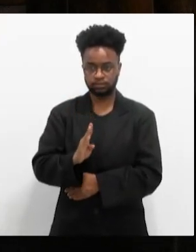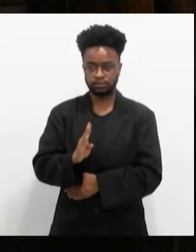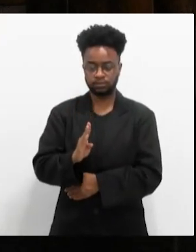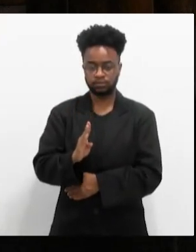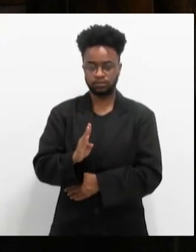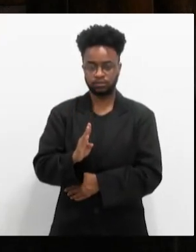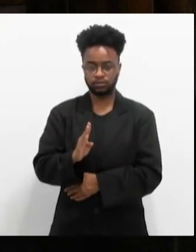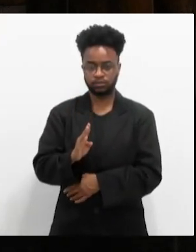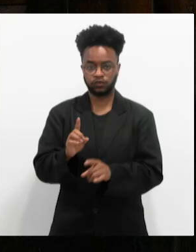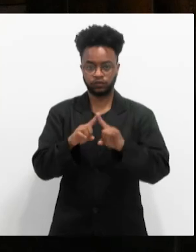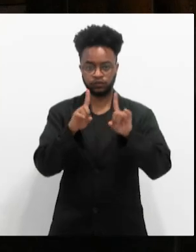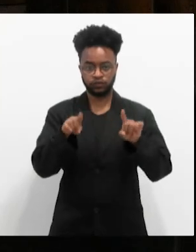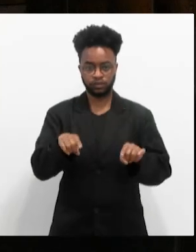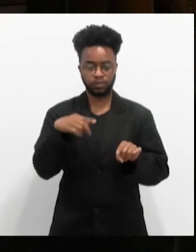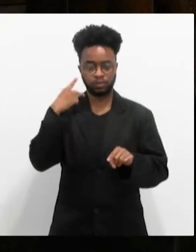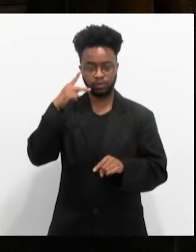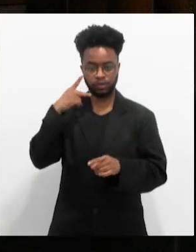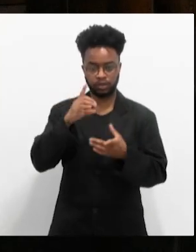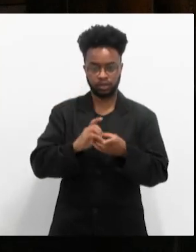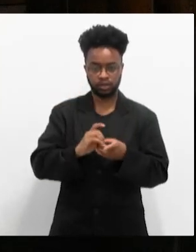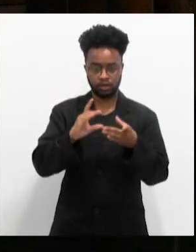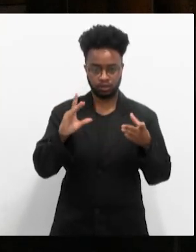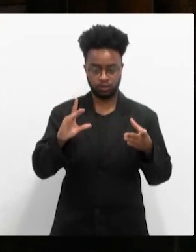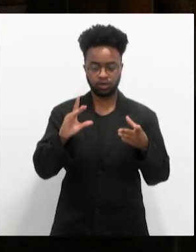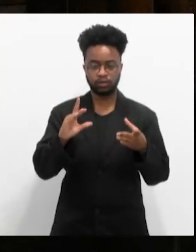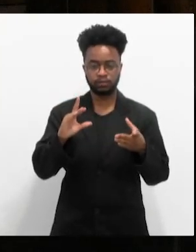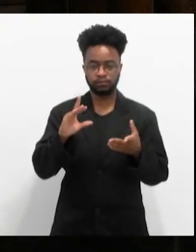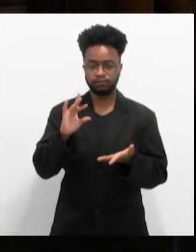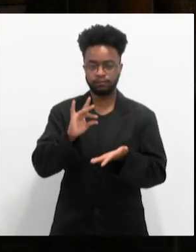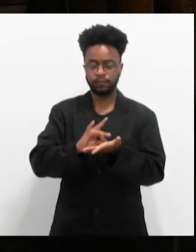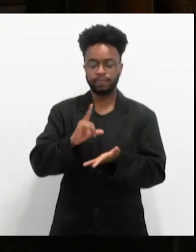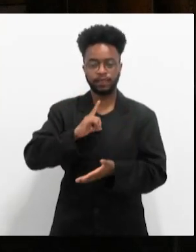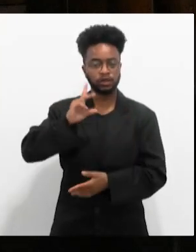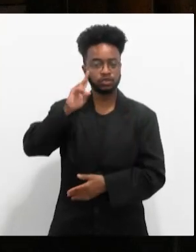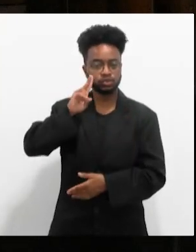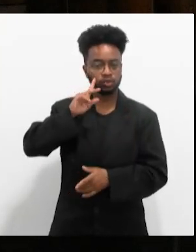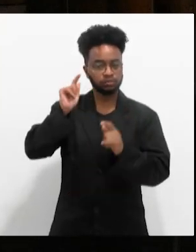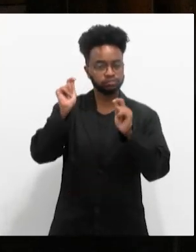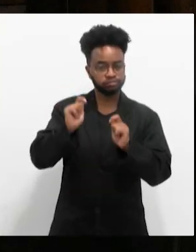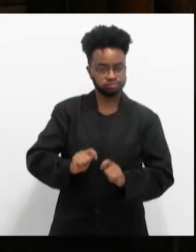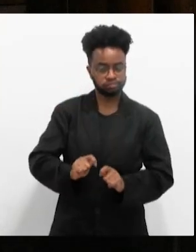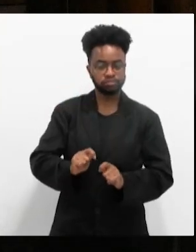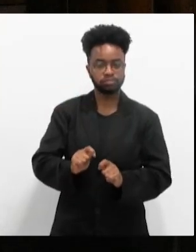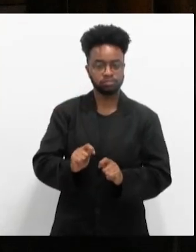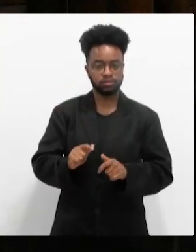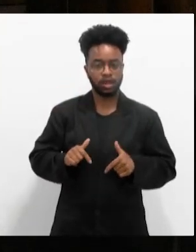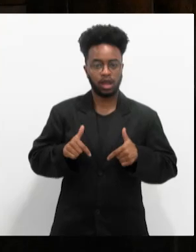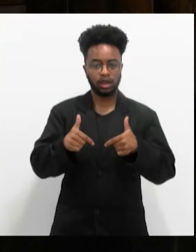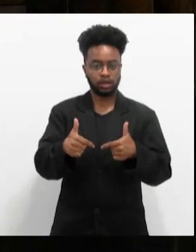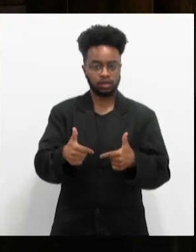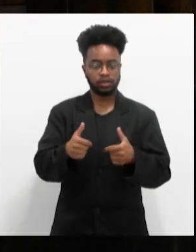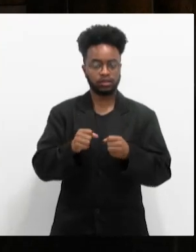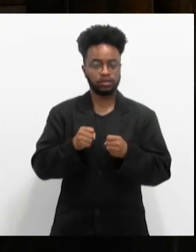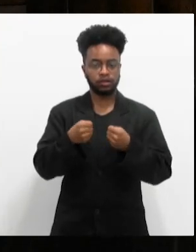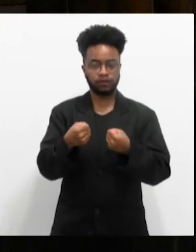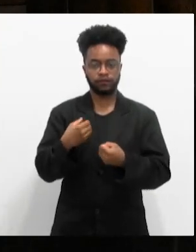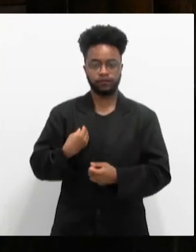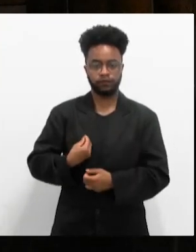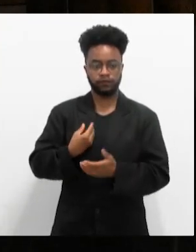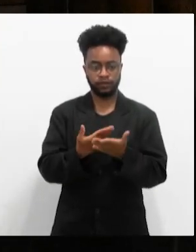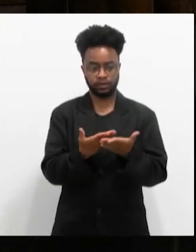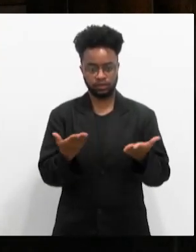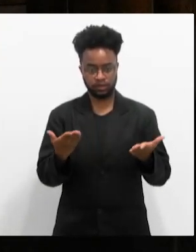quadros políticos democráticos, com história de competência pelas suas vidas,